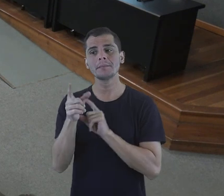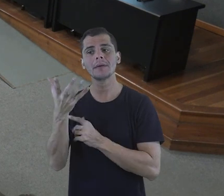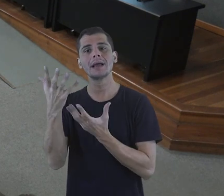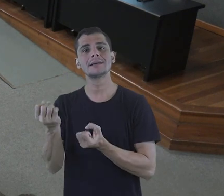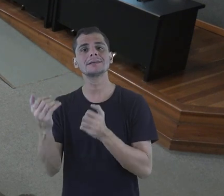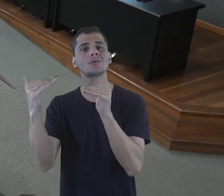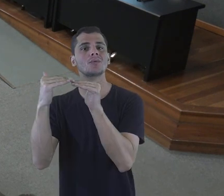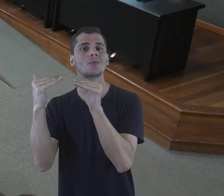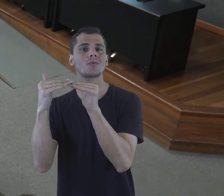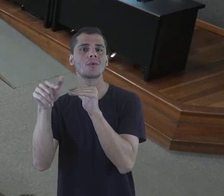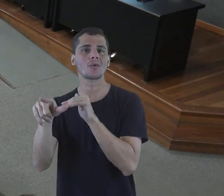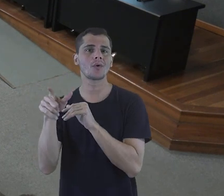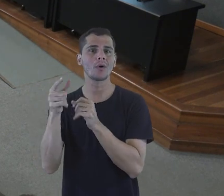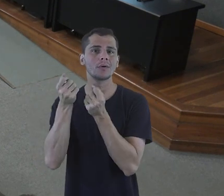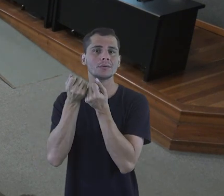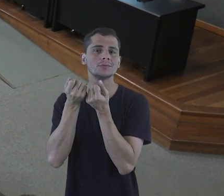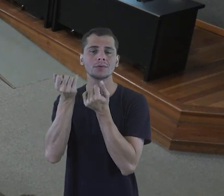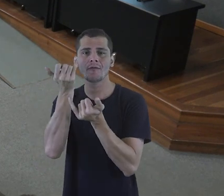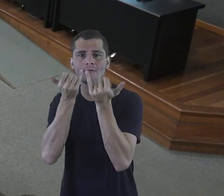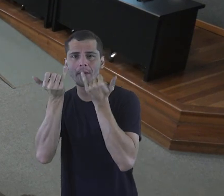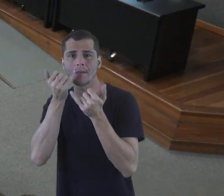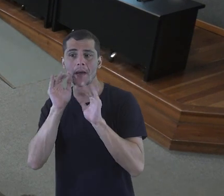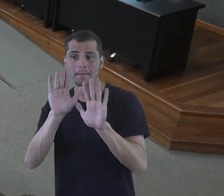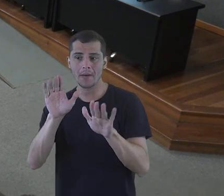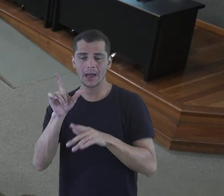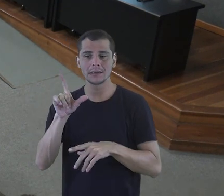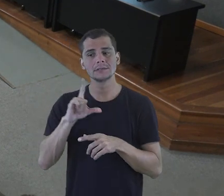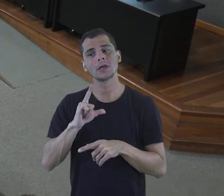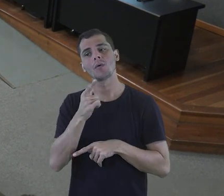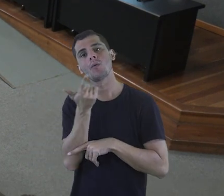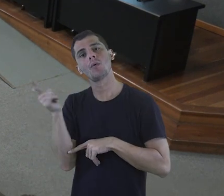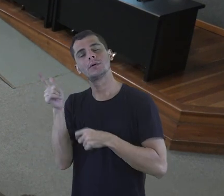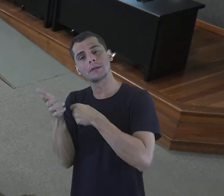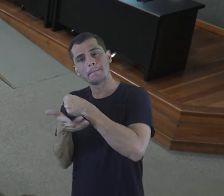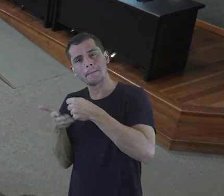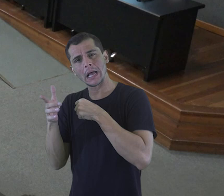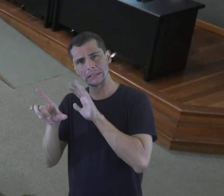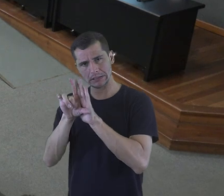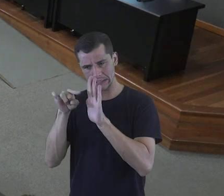tirar depois nas hipóteses em que não houver uma outra base legal para manutenção do dado